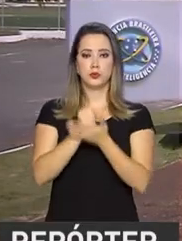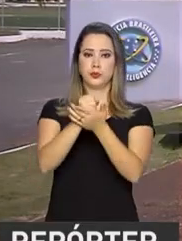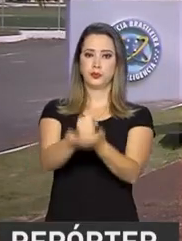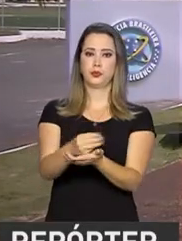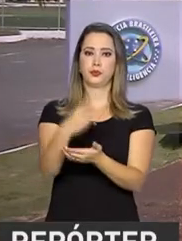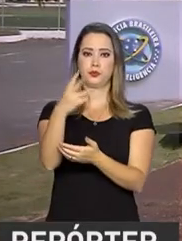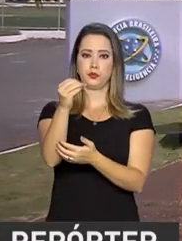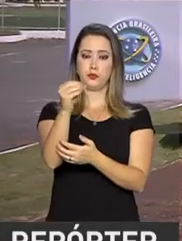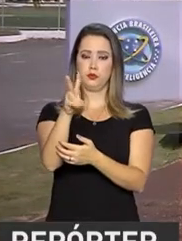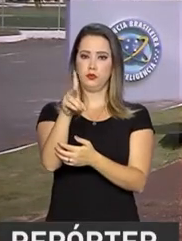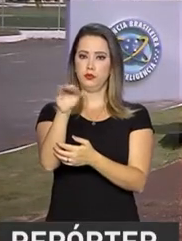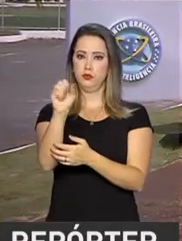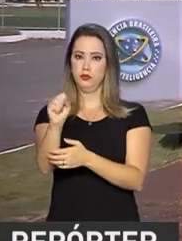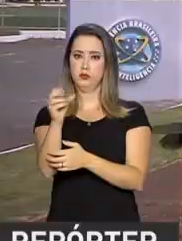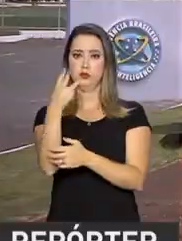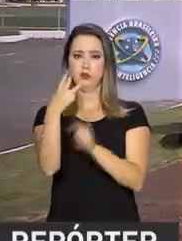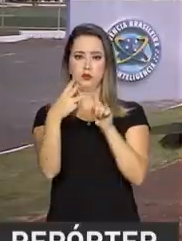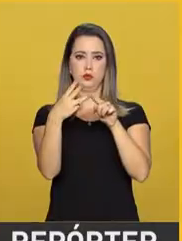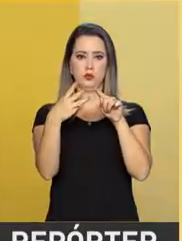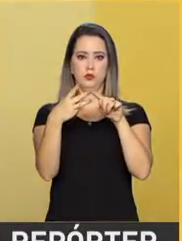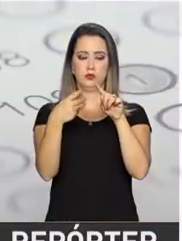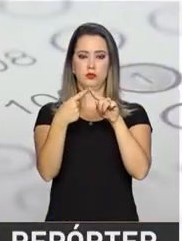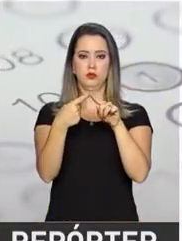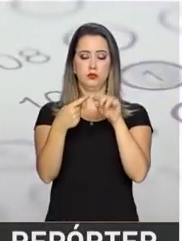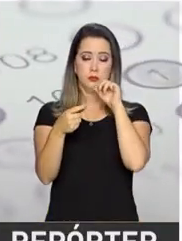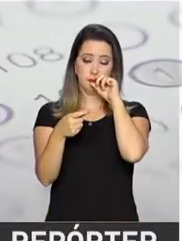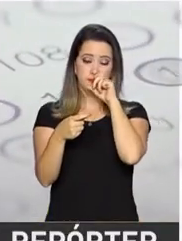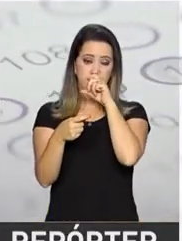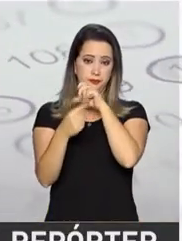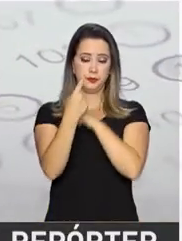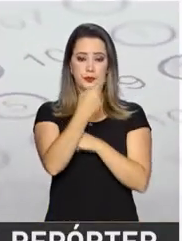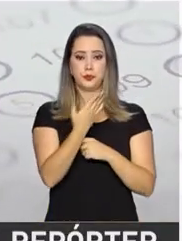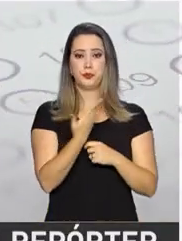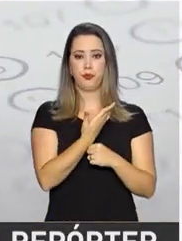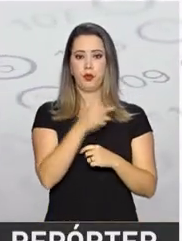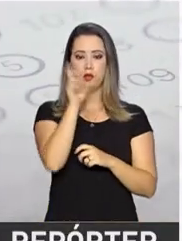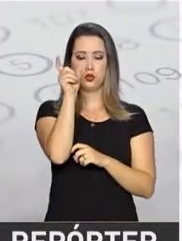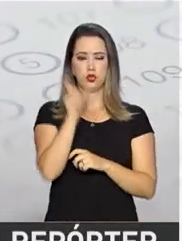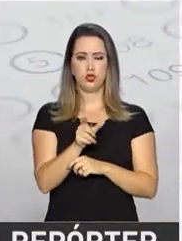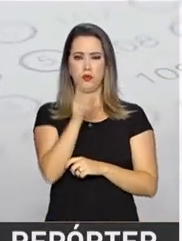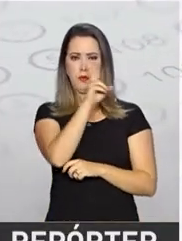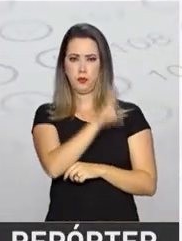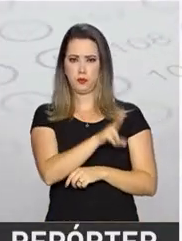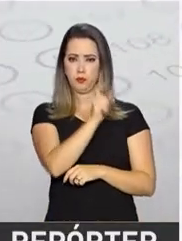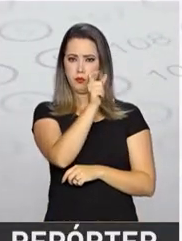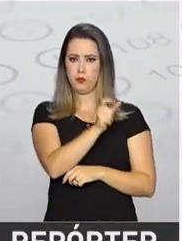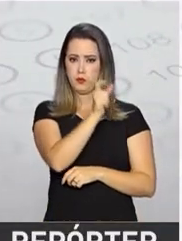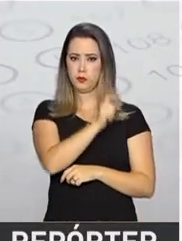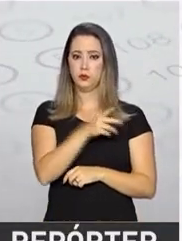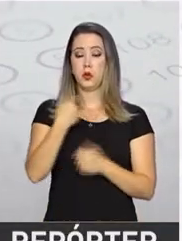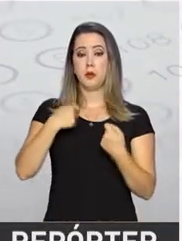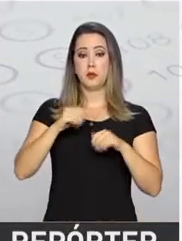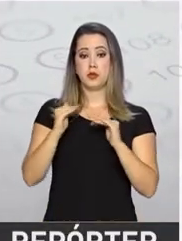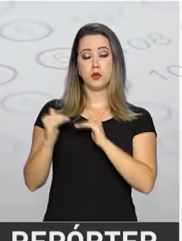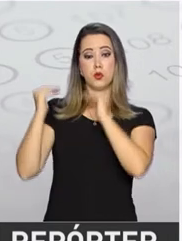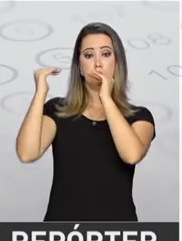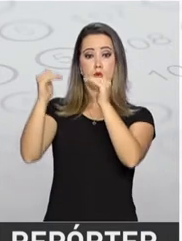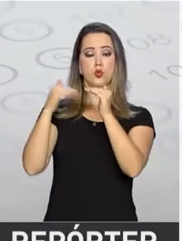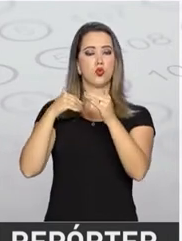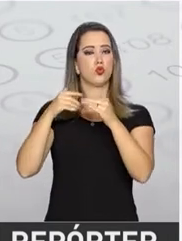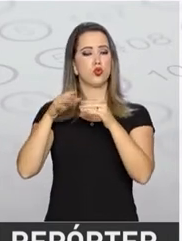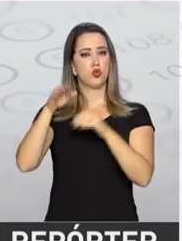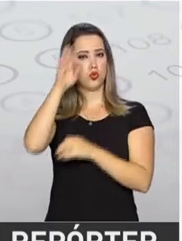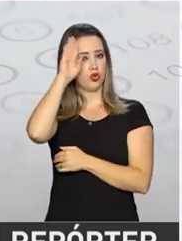300 vagas em três carreiras para o cargo de oficial de inteligência é necessário ter curso superior em qualquer